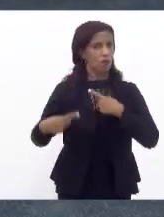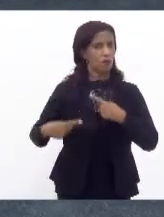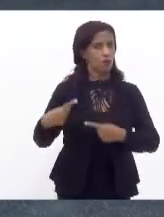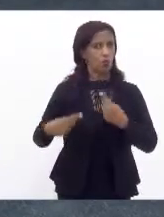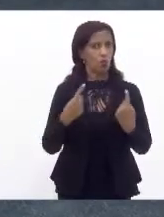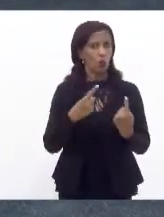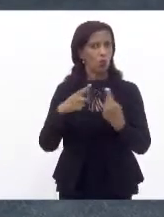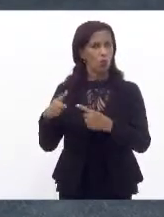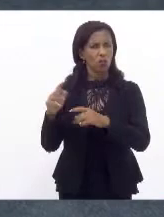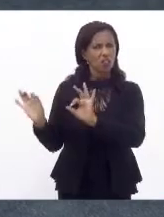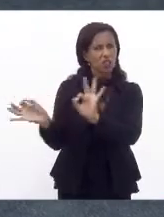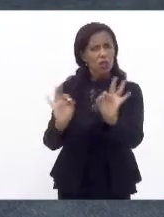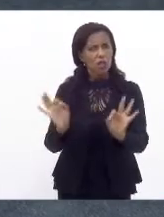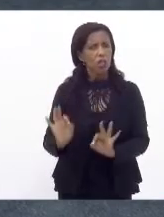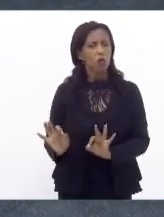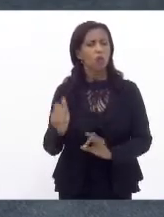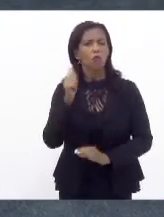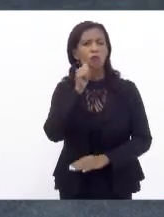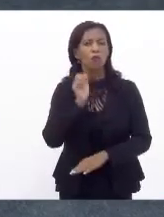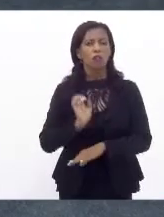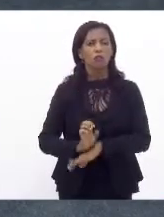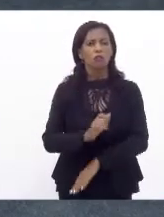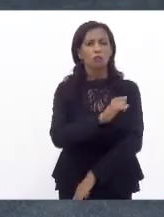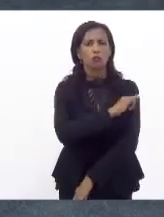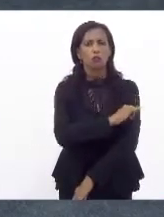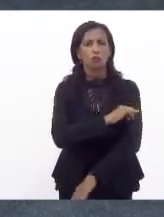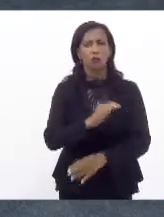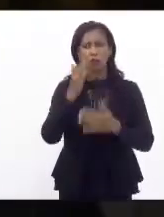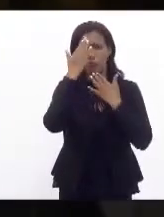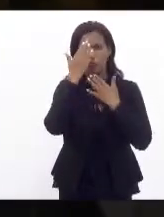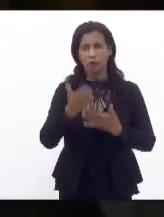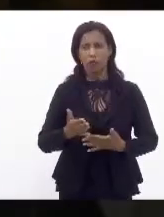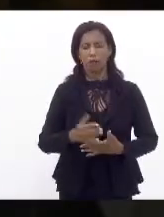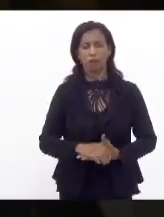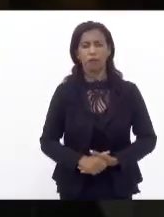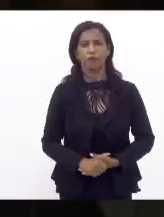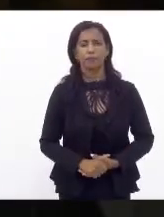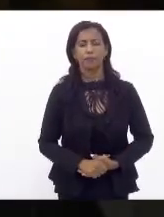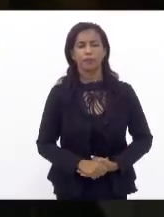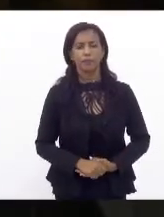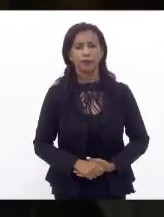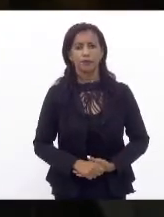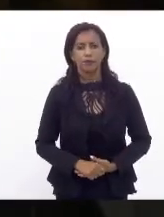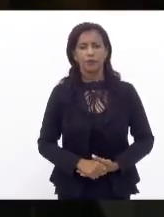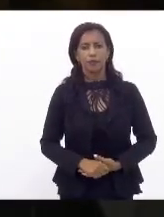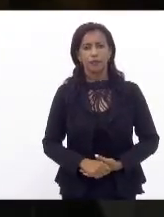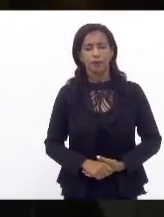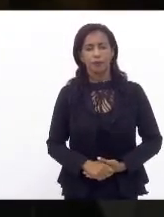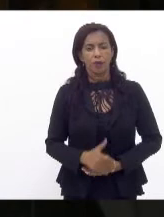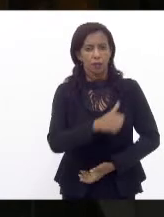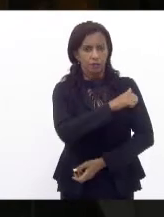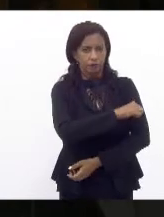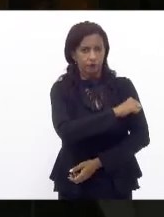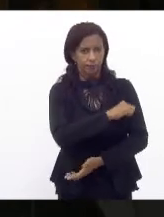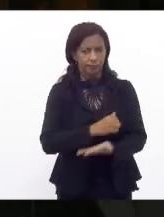política contra nenhuma mulher no estado do Rio de Janeiro. Obrigada. Muito obrigado, deputada enfermeira